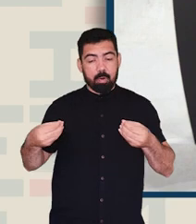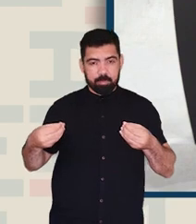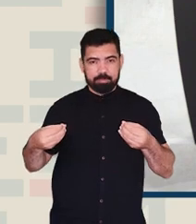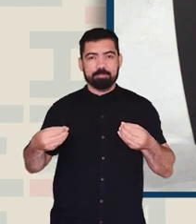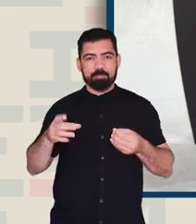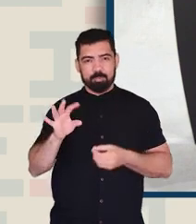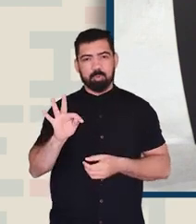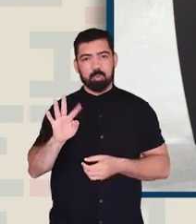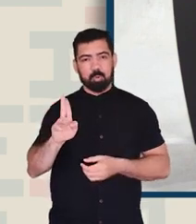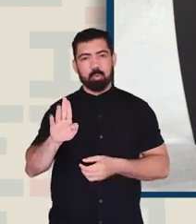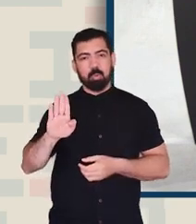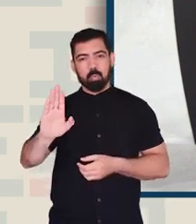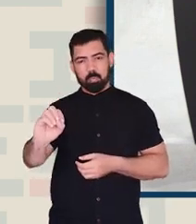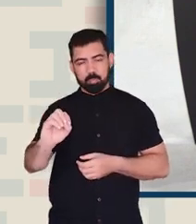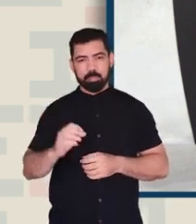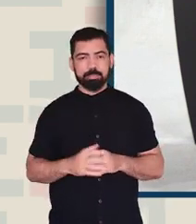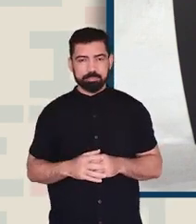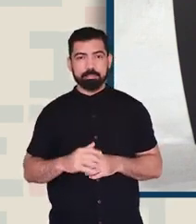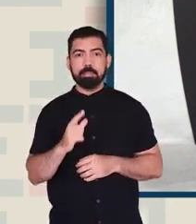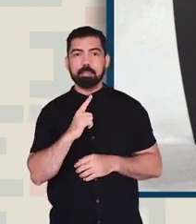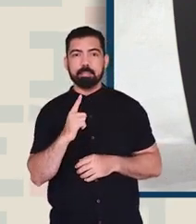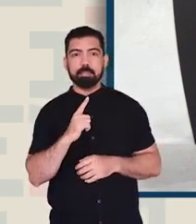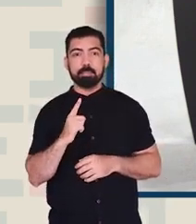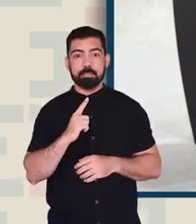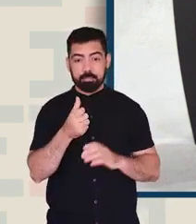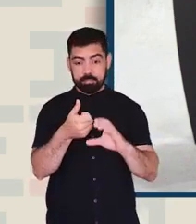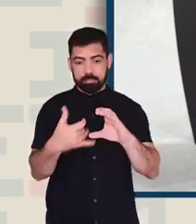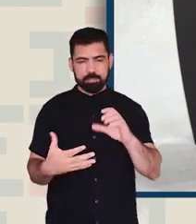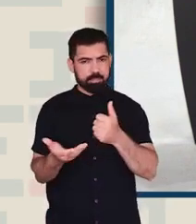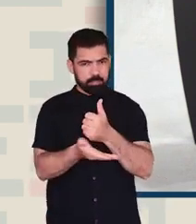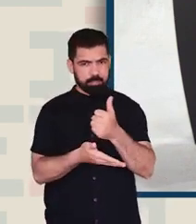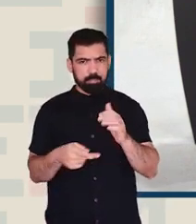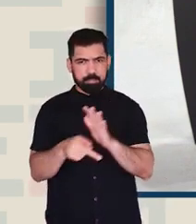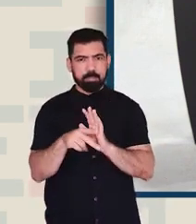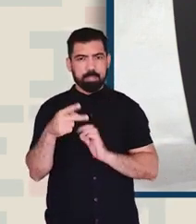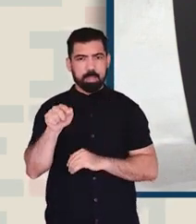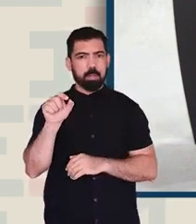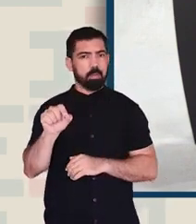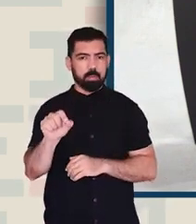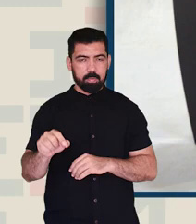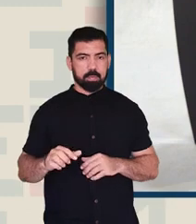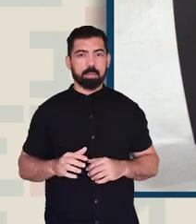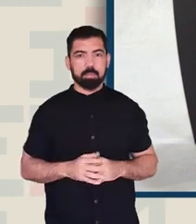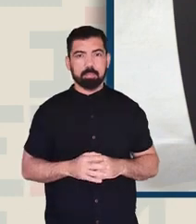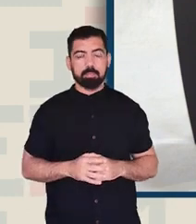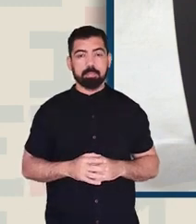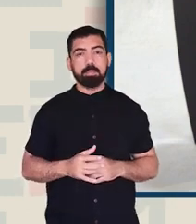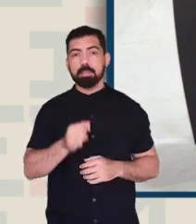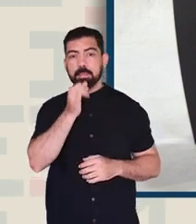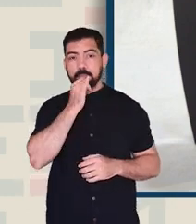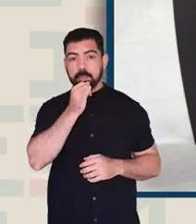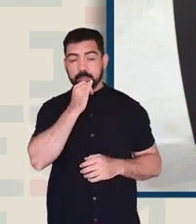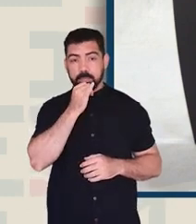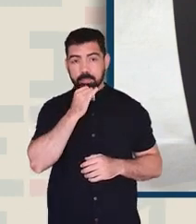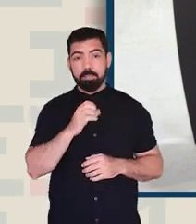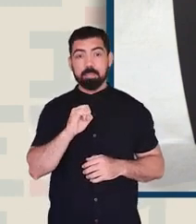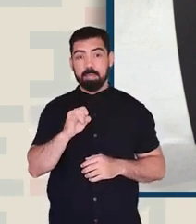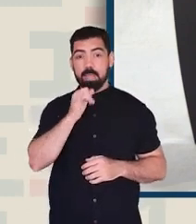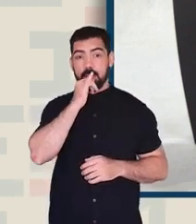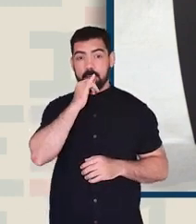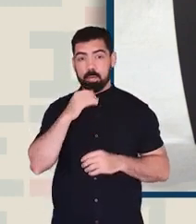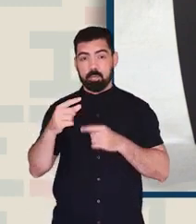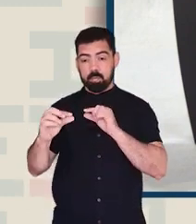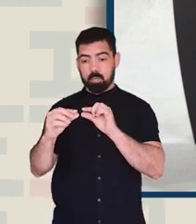Existe uma questão muito básica com relação aos instrumentos de metais, que é o seguinte: quanto maior